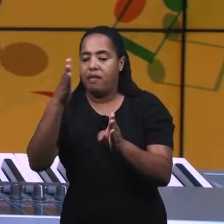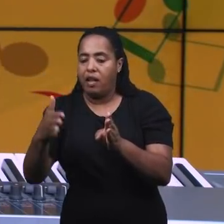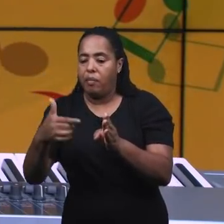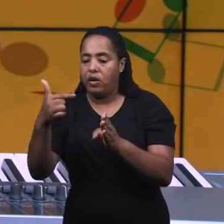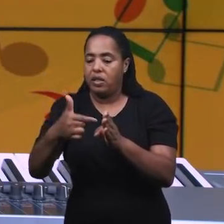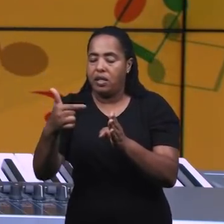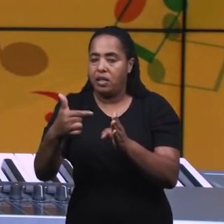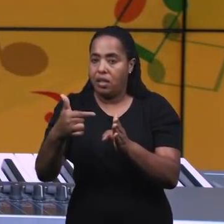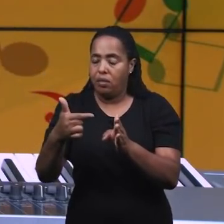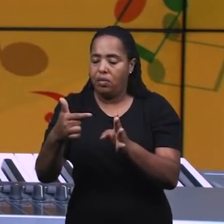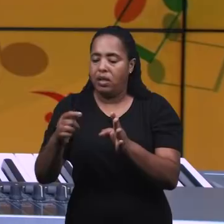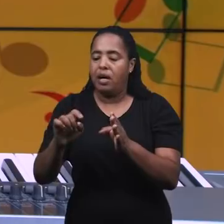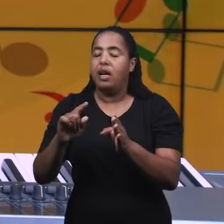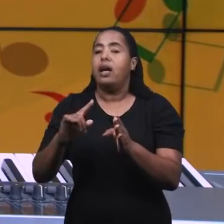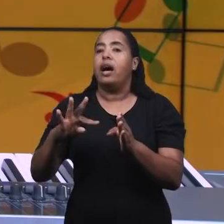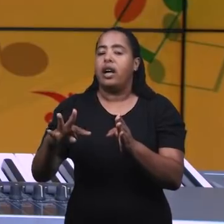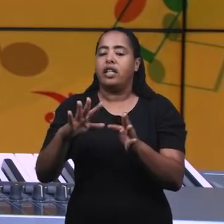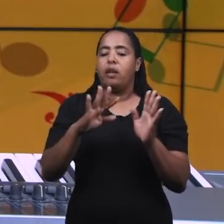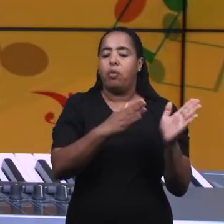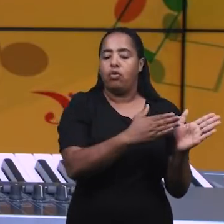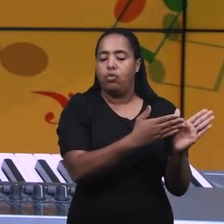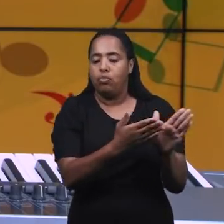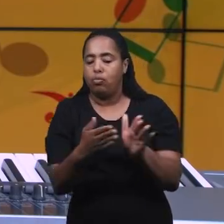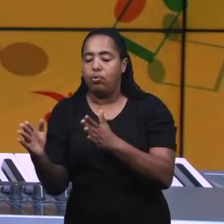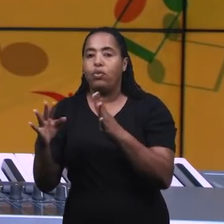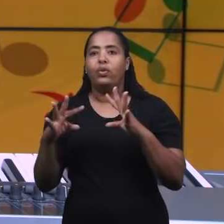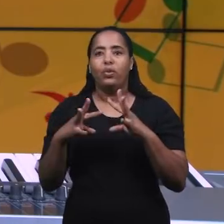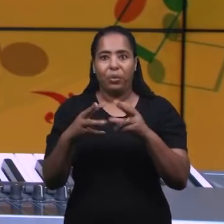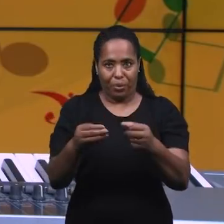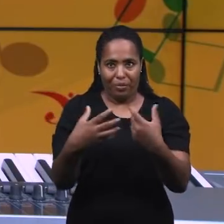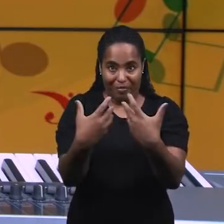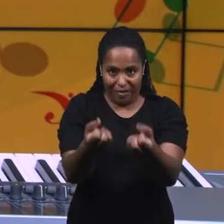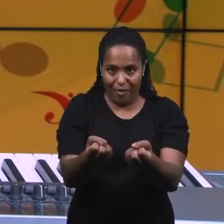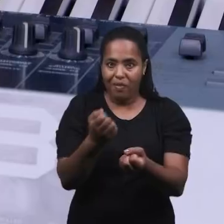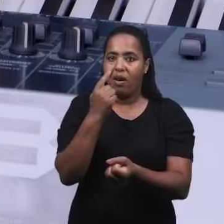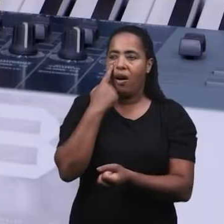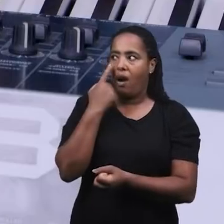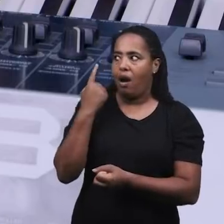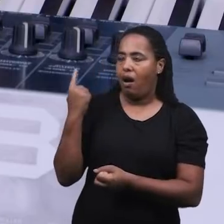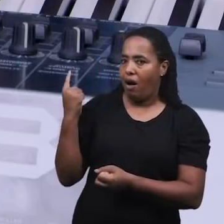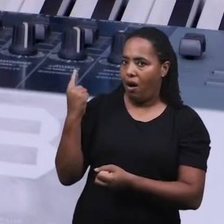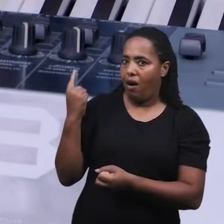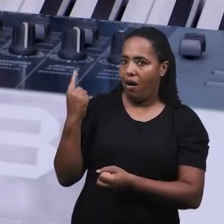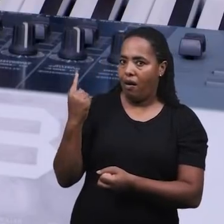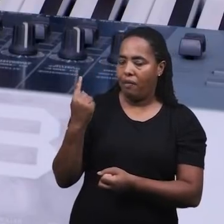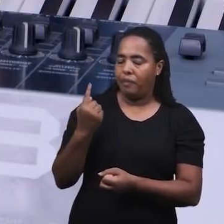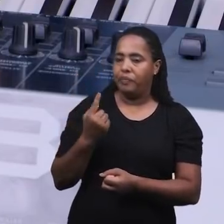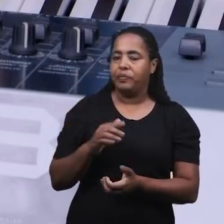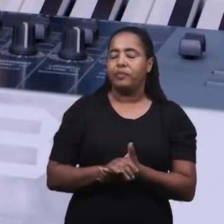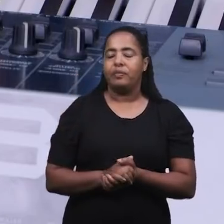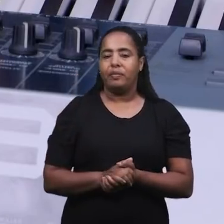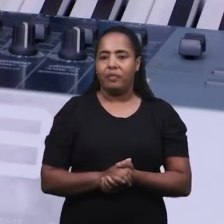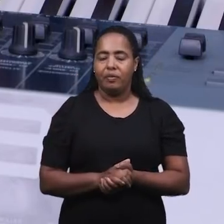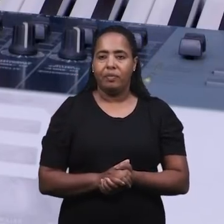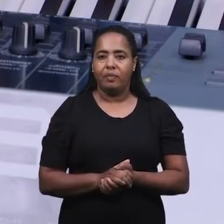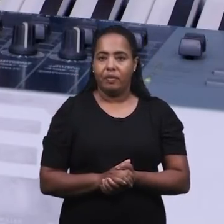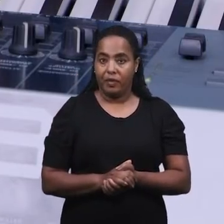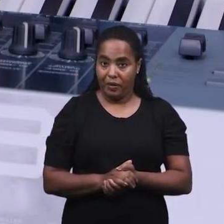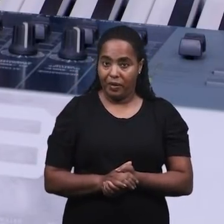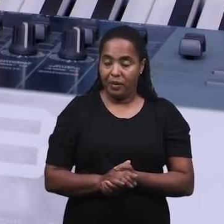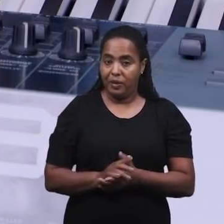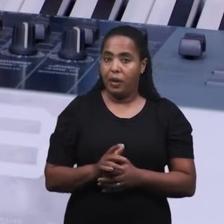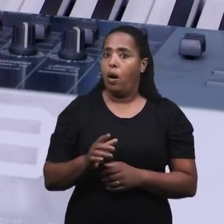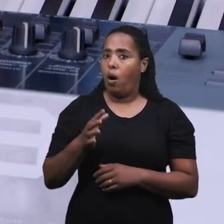parte. E depois a tia toca todo inteiro. Vamos lá? O segundo dedinho no Ré. Preparado